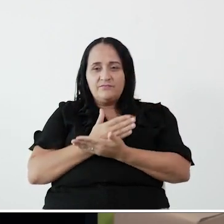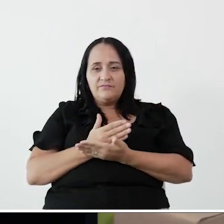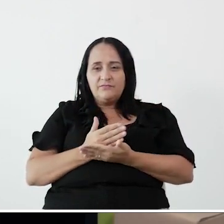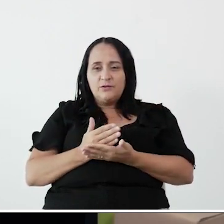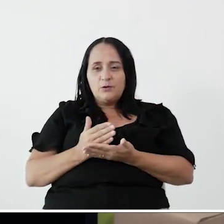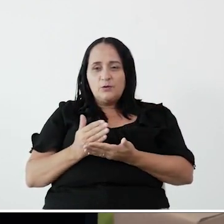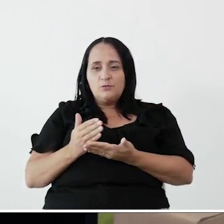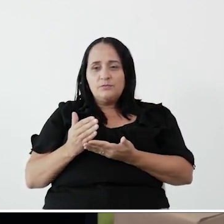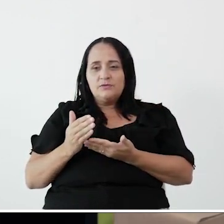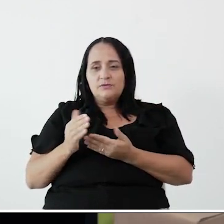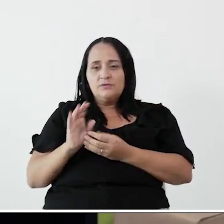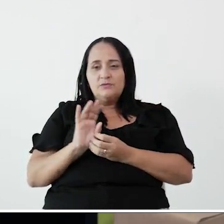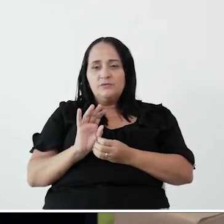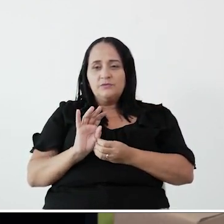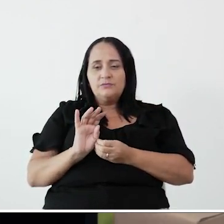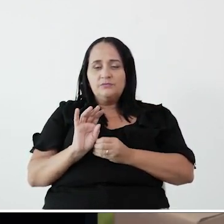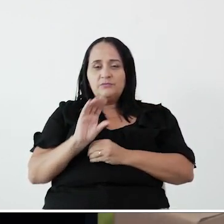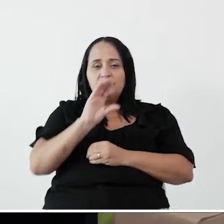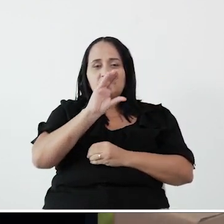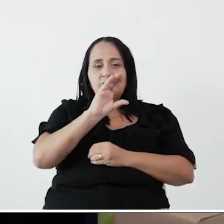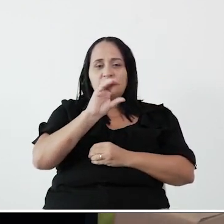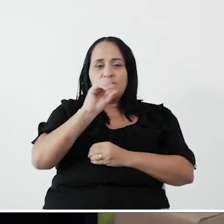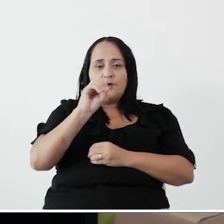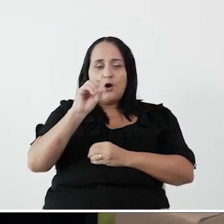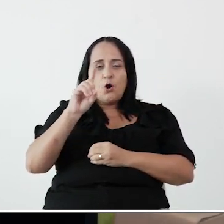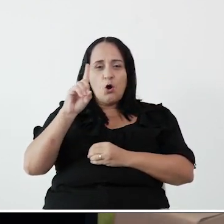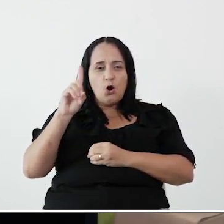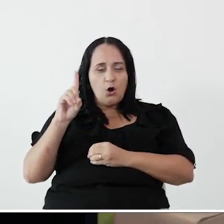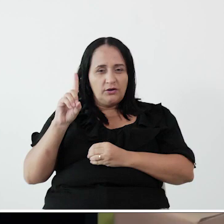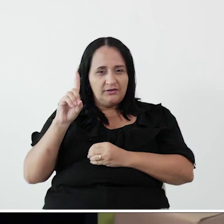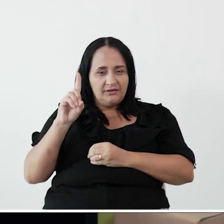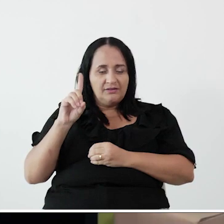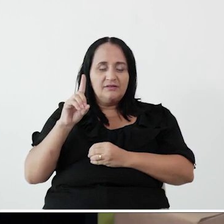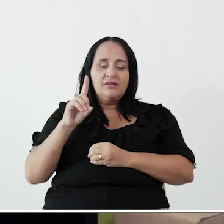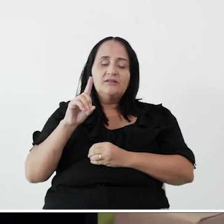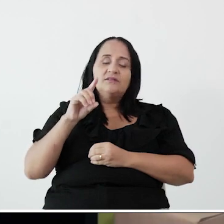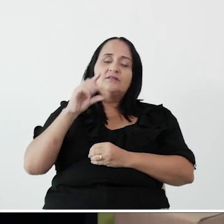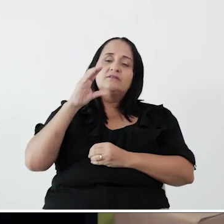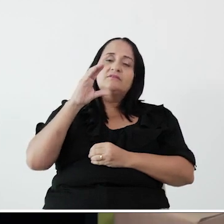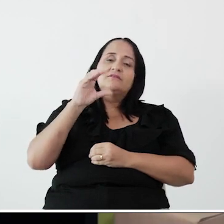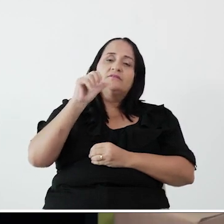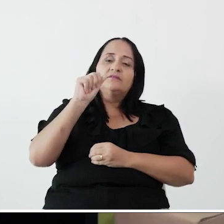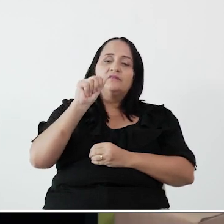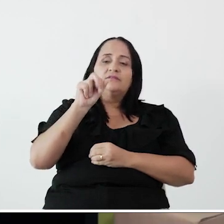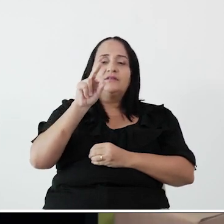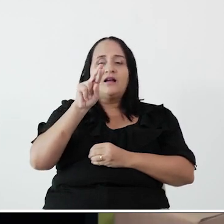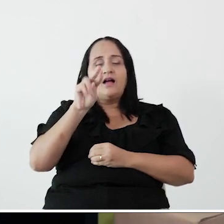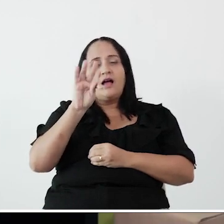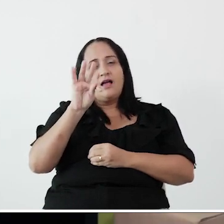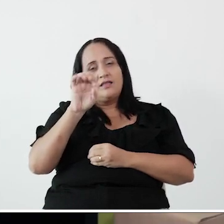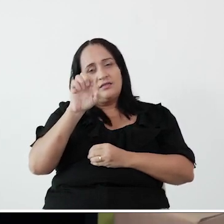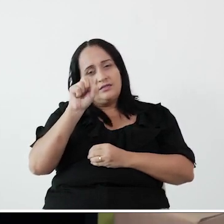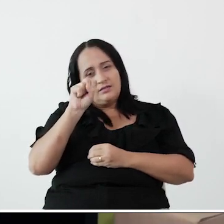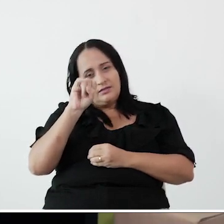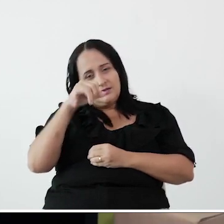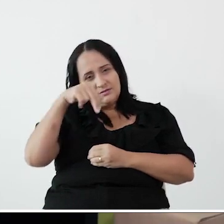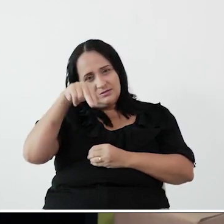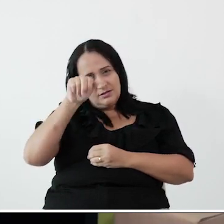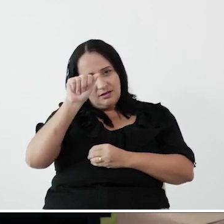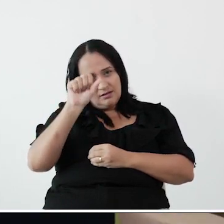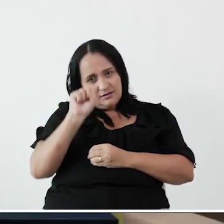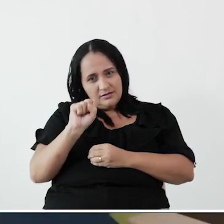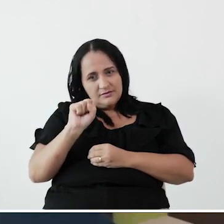cartesianas. Nós vimos que as coordenadas cartesianas, elas são representadas por um conjunto que nós chamamos